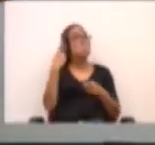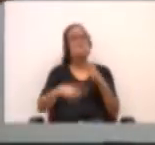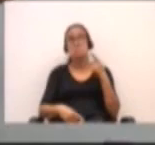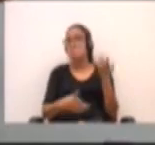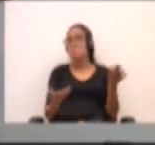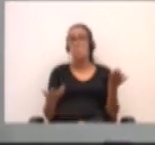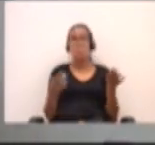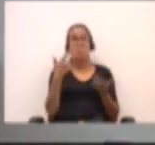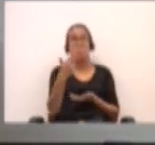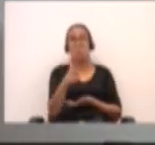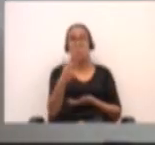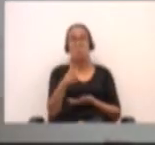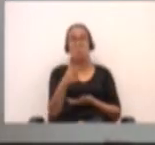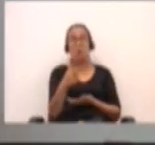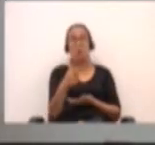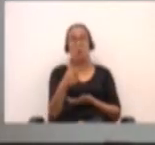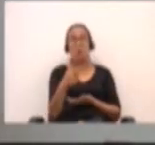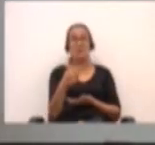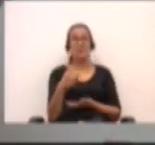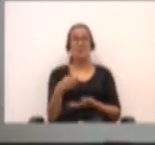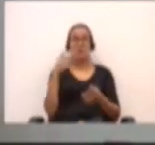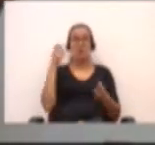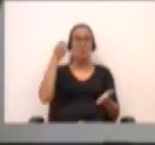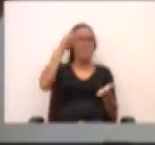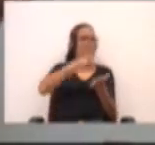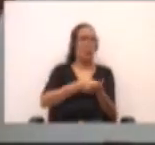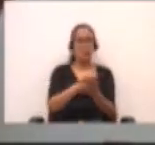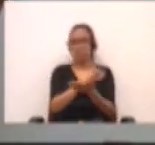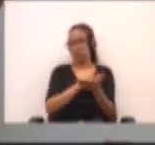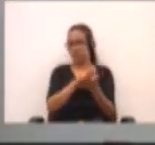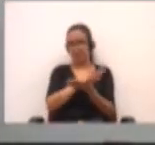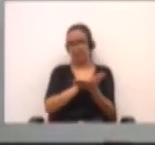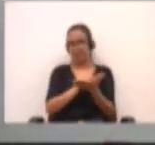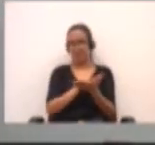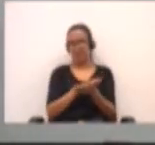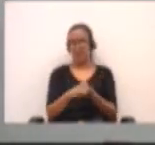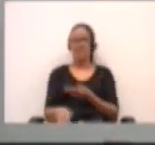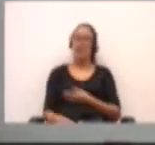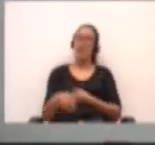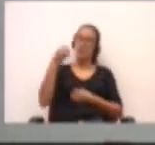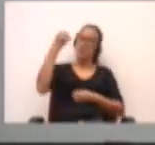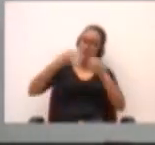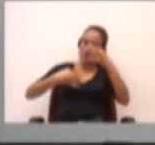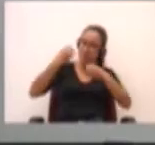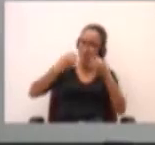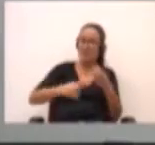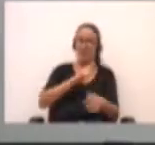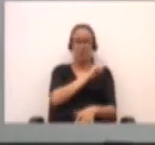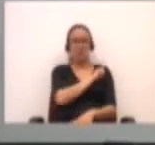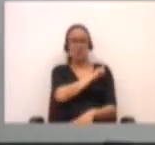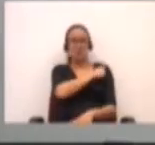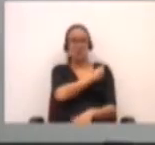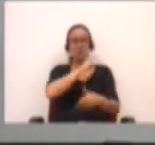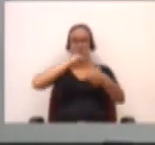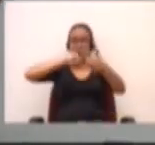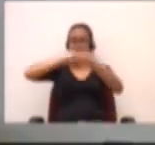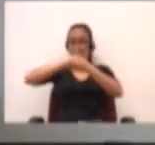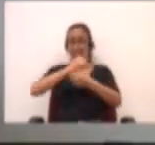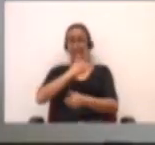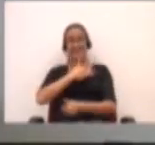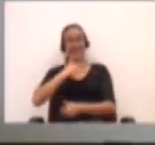por falta de pagamento. Então, quando se fala de gestão de qualidade na área da saúde, é essencial para a